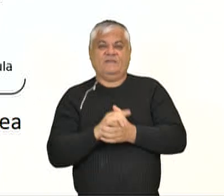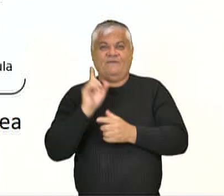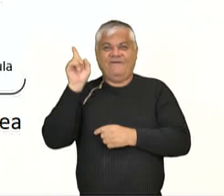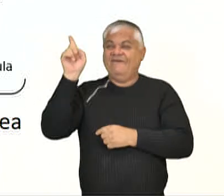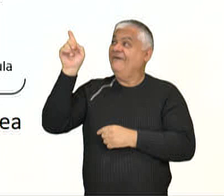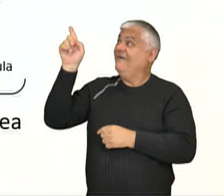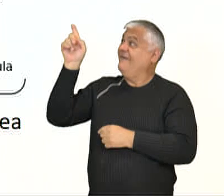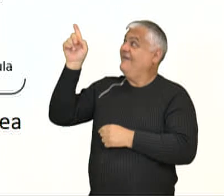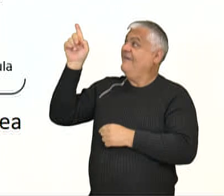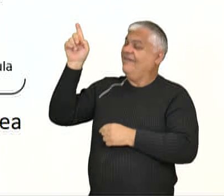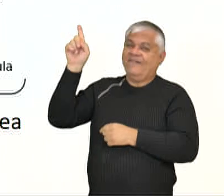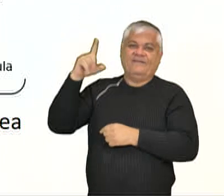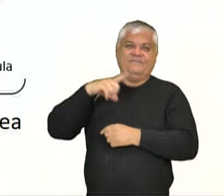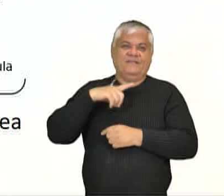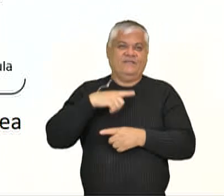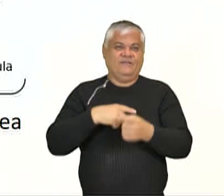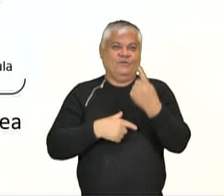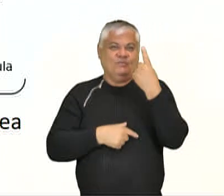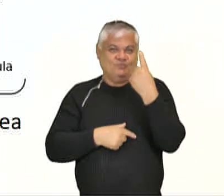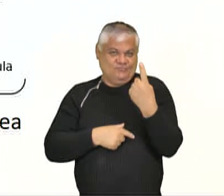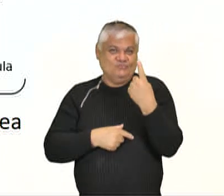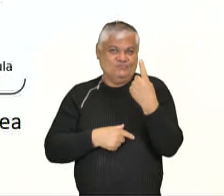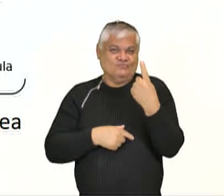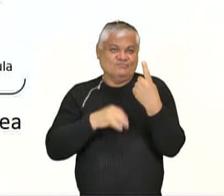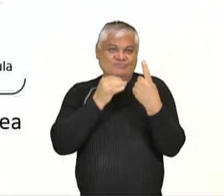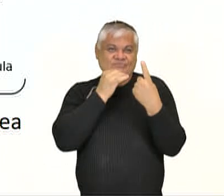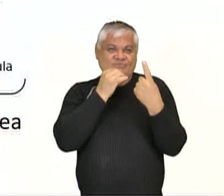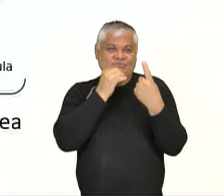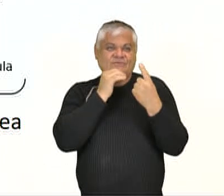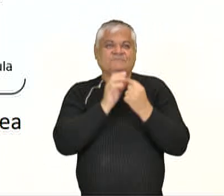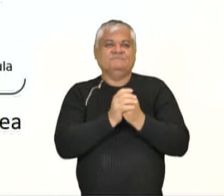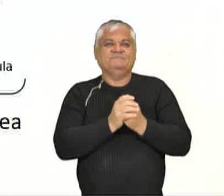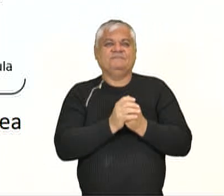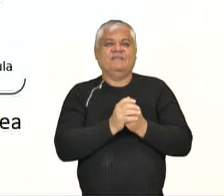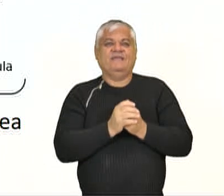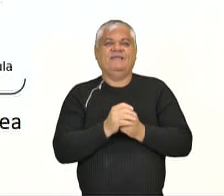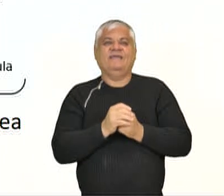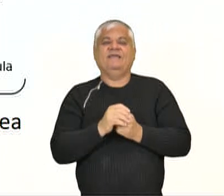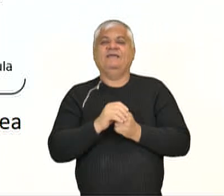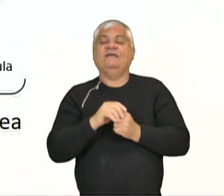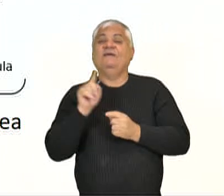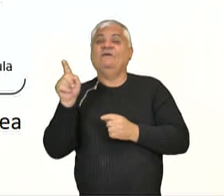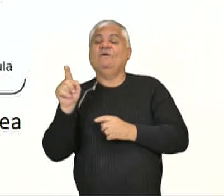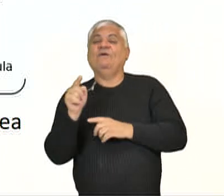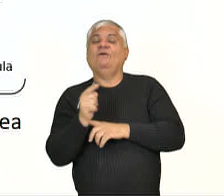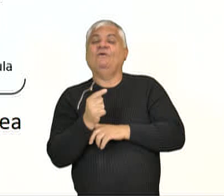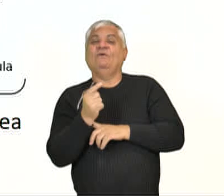aqui eudicotiledônea, apresentando aqui então 2 cotilédonos, e nós temos aqui a